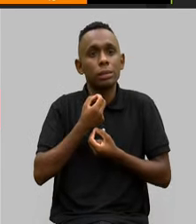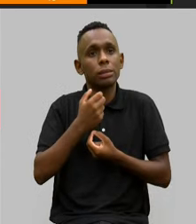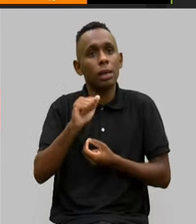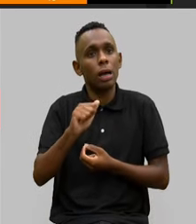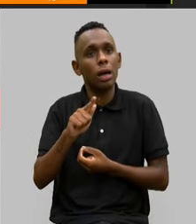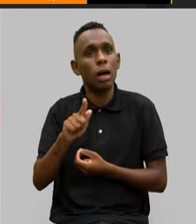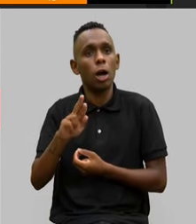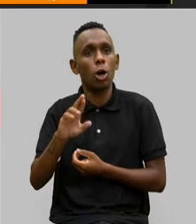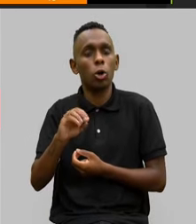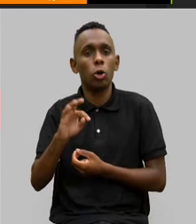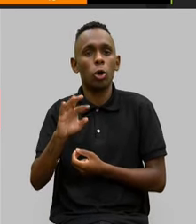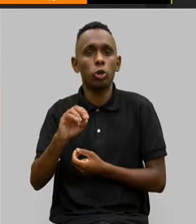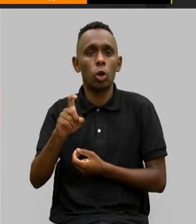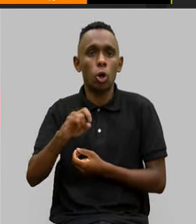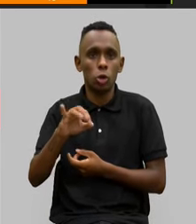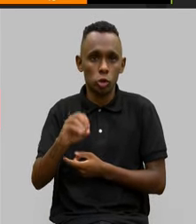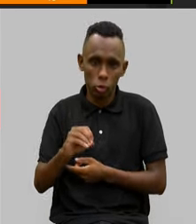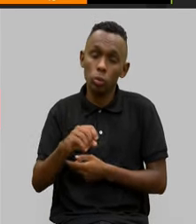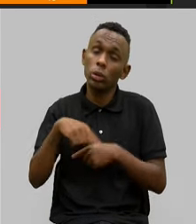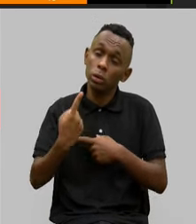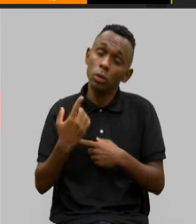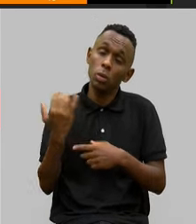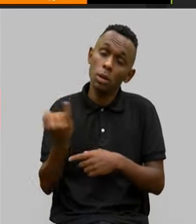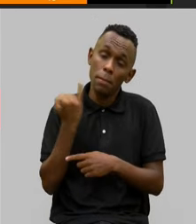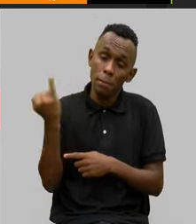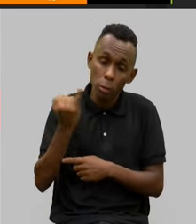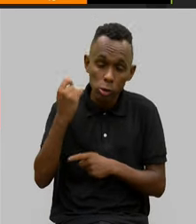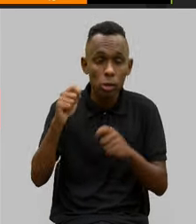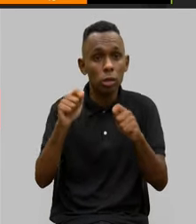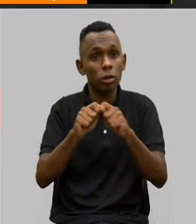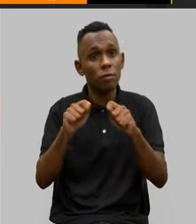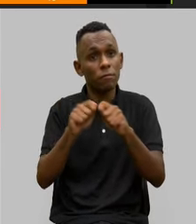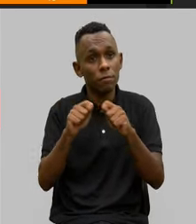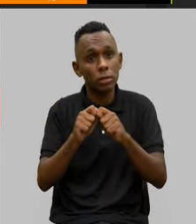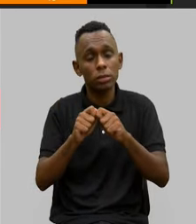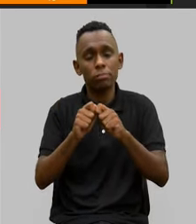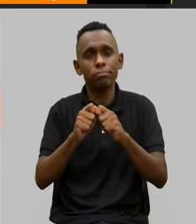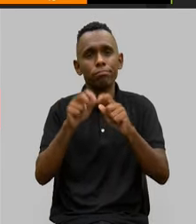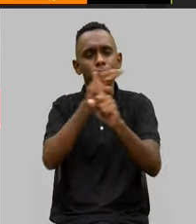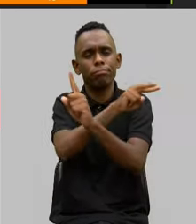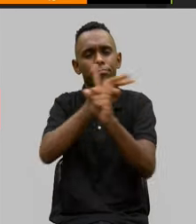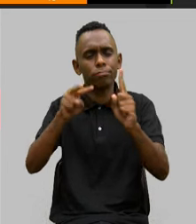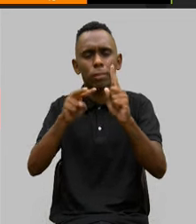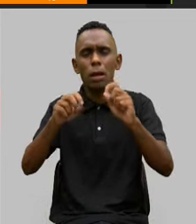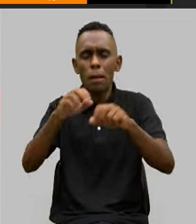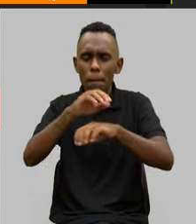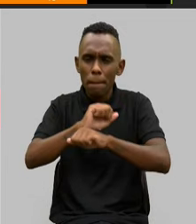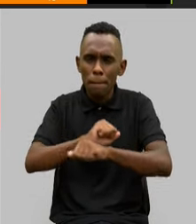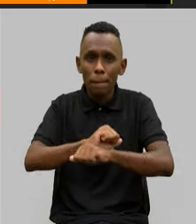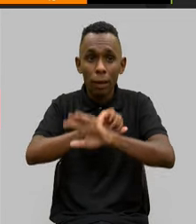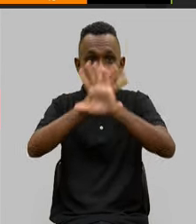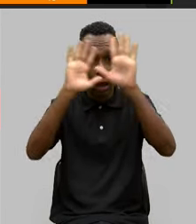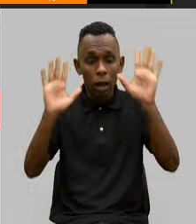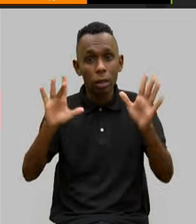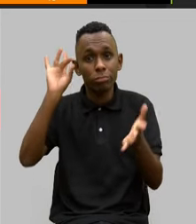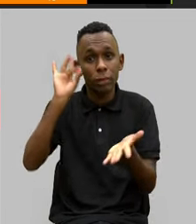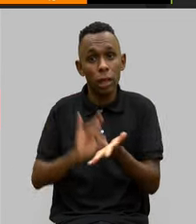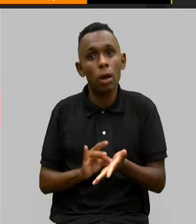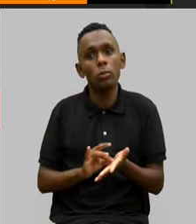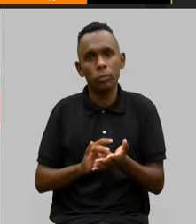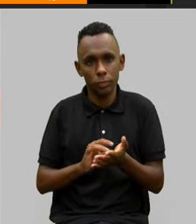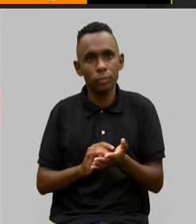cancerígeno então a importância disso também de eu fazer um olhar muito mais real do